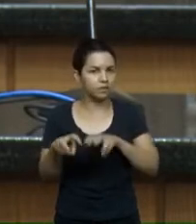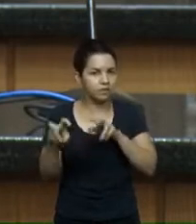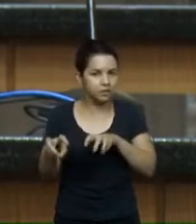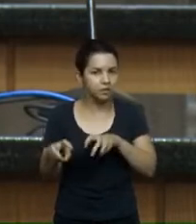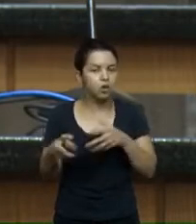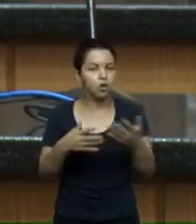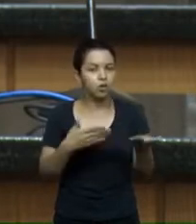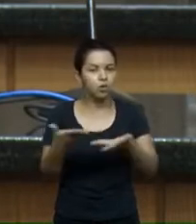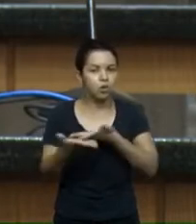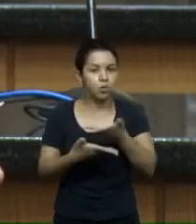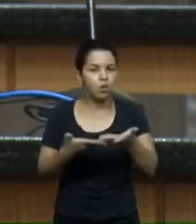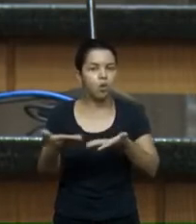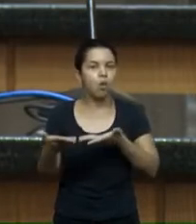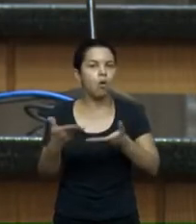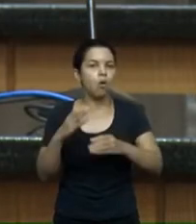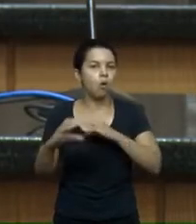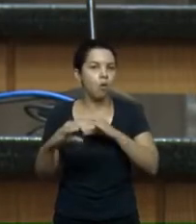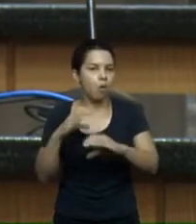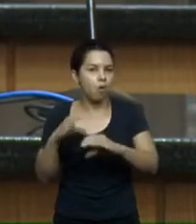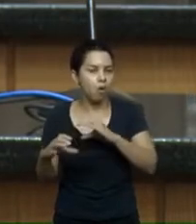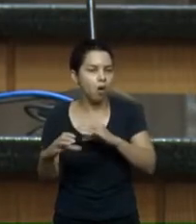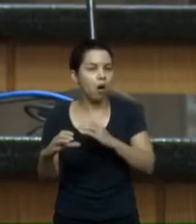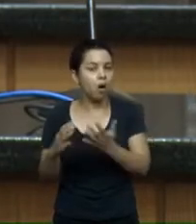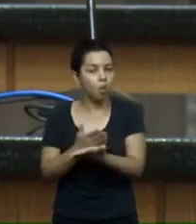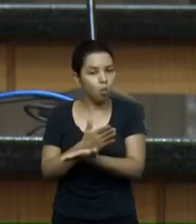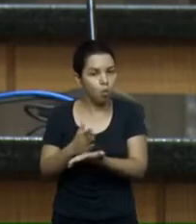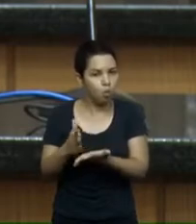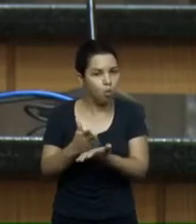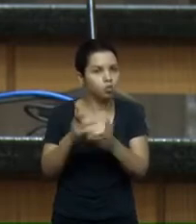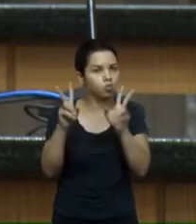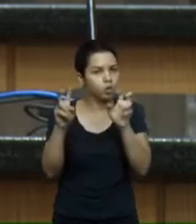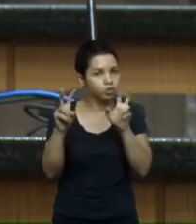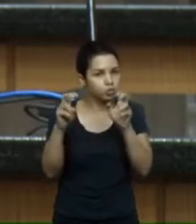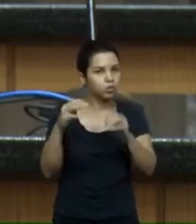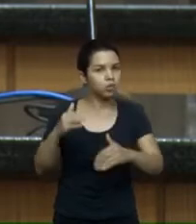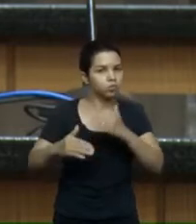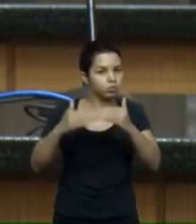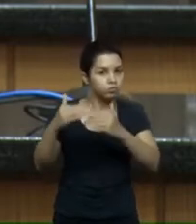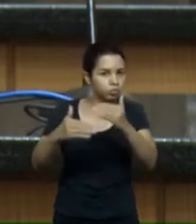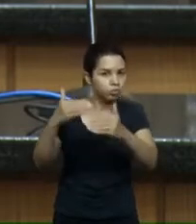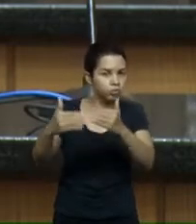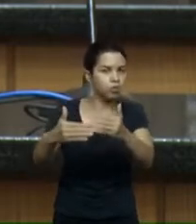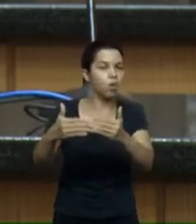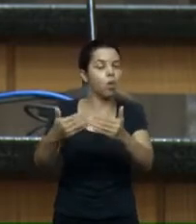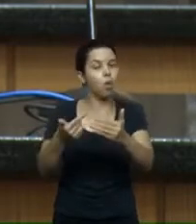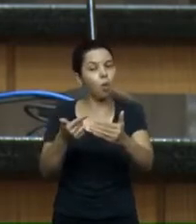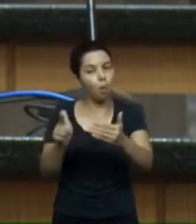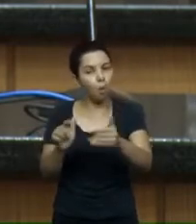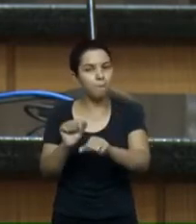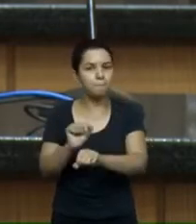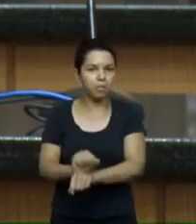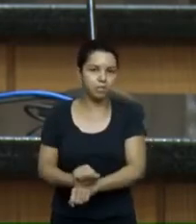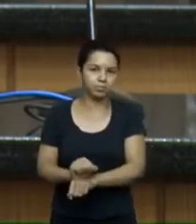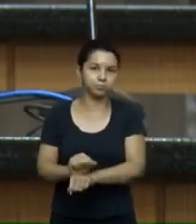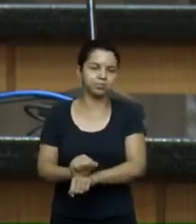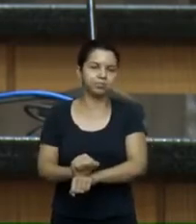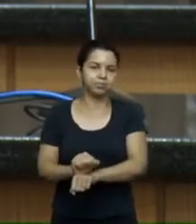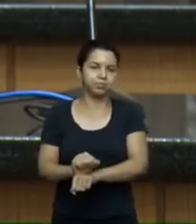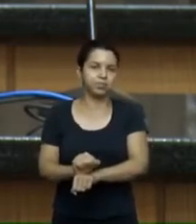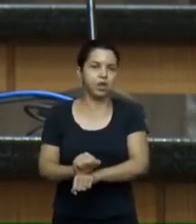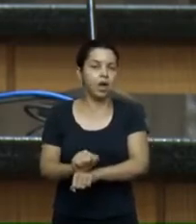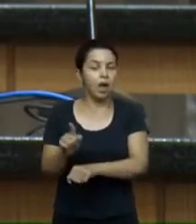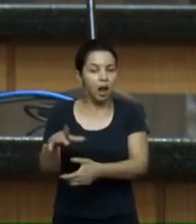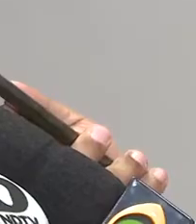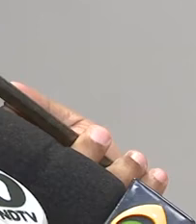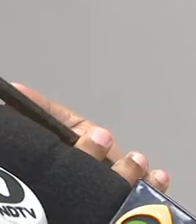para a construção de uma proposta mais duradoura o parlamentar disse que a simples derrubada do veto levaria a judicialização